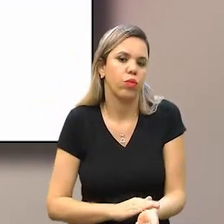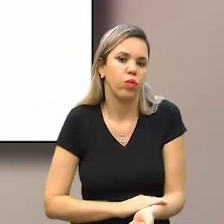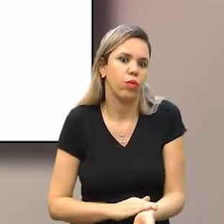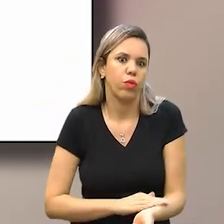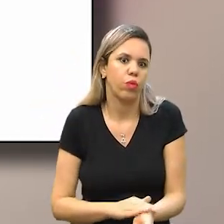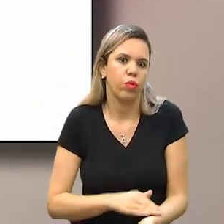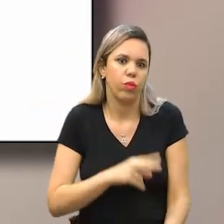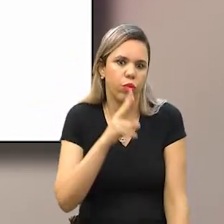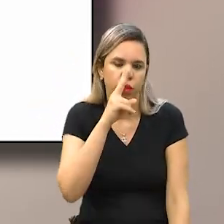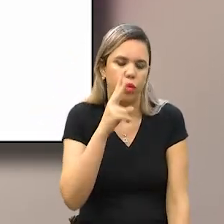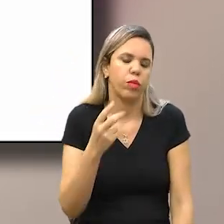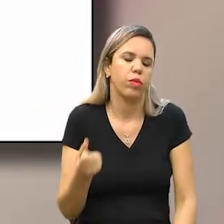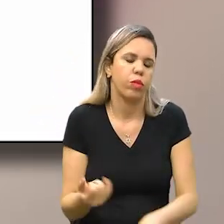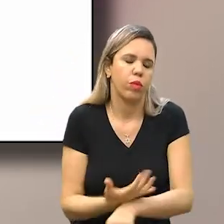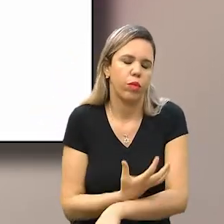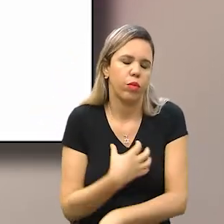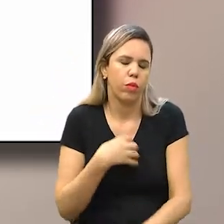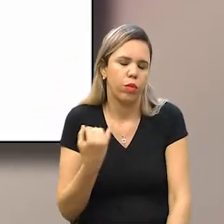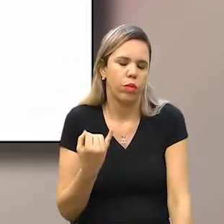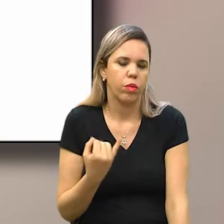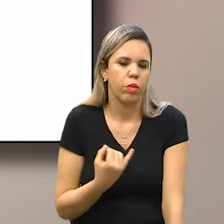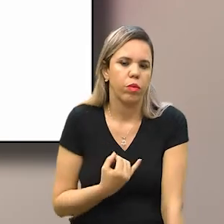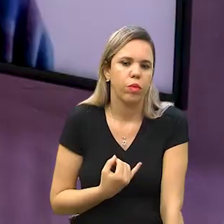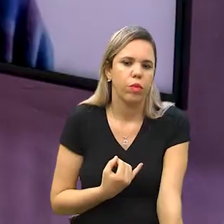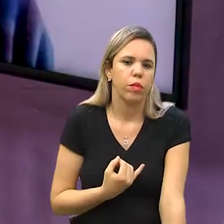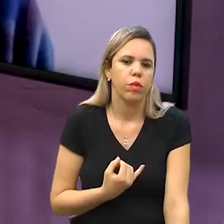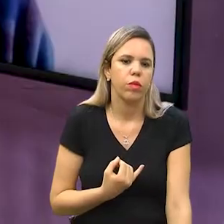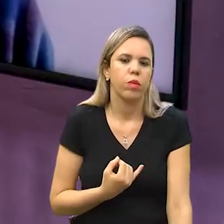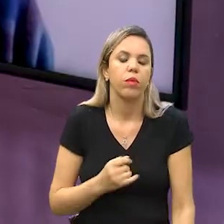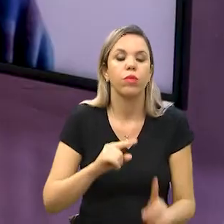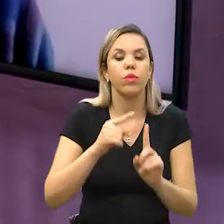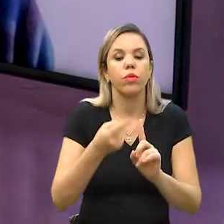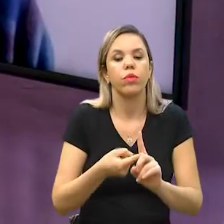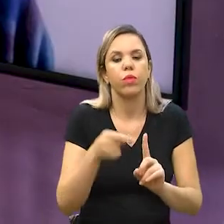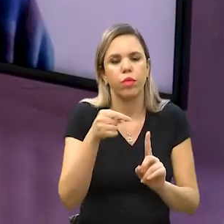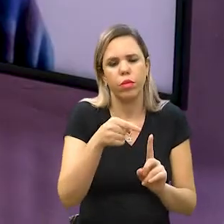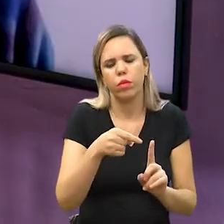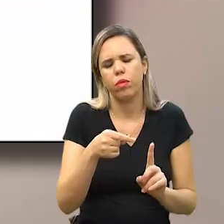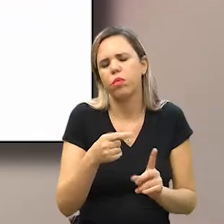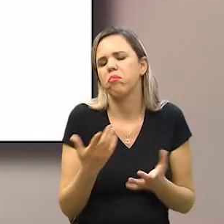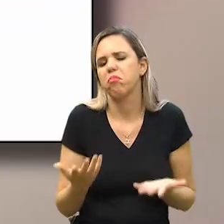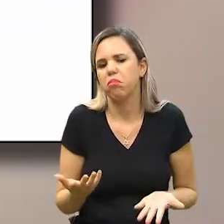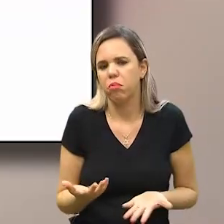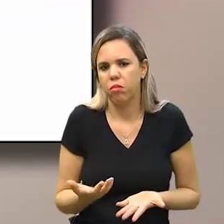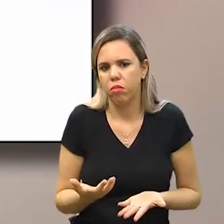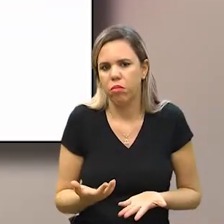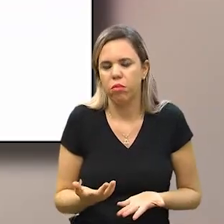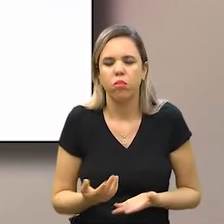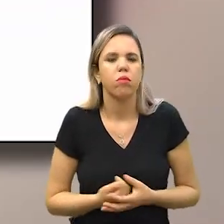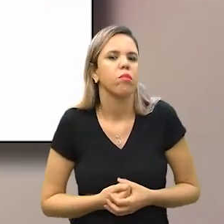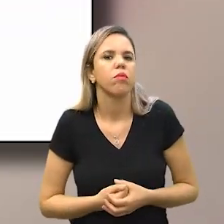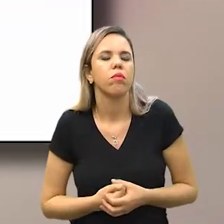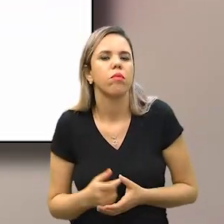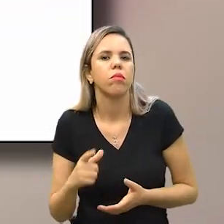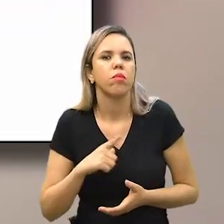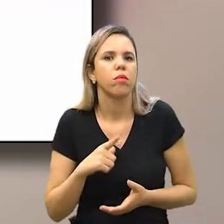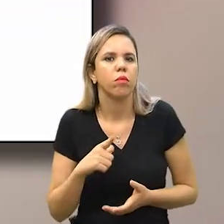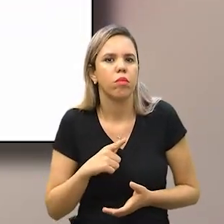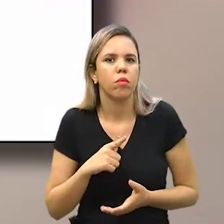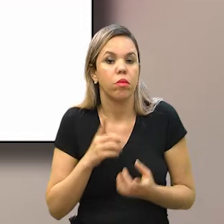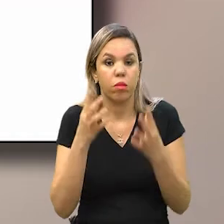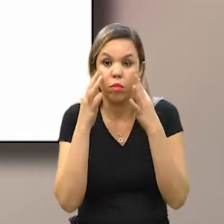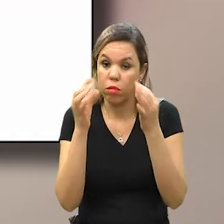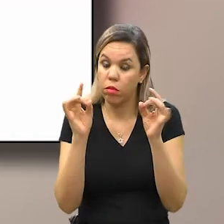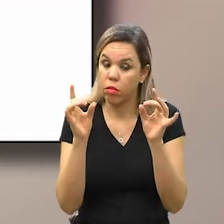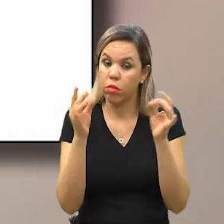estresse importante, o estresse emocional importante. E a gravidez, doutor? A gravidez, a gente tem que ter